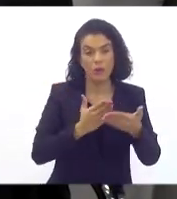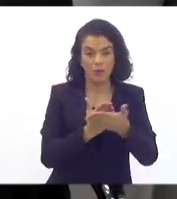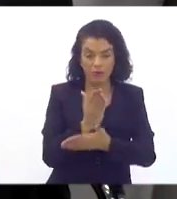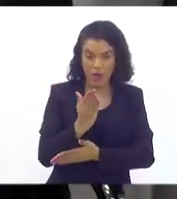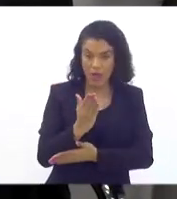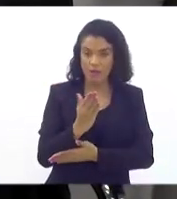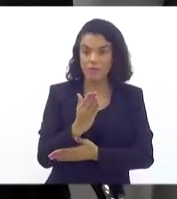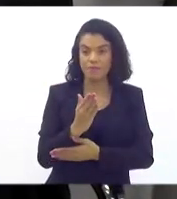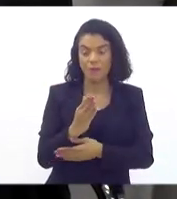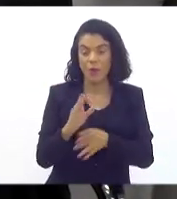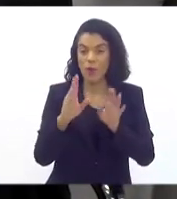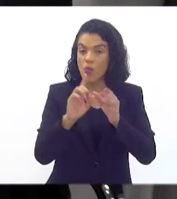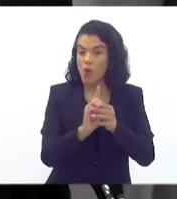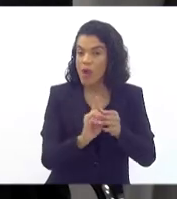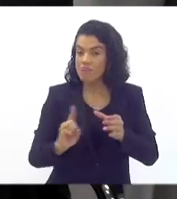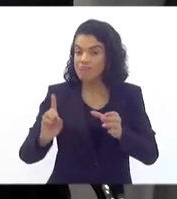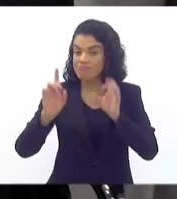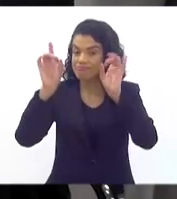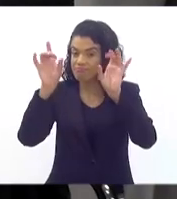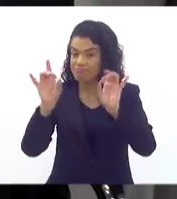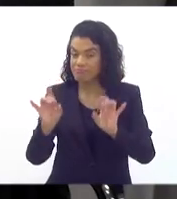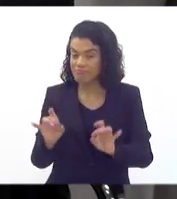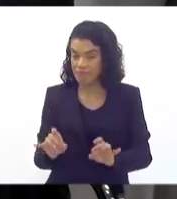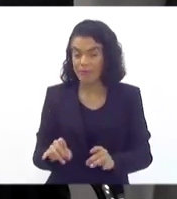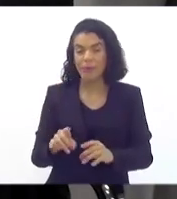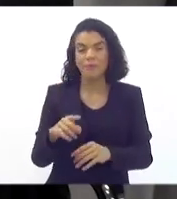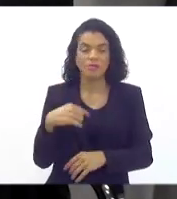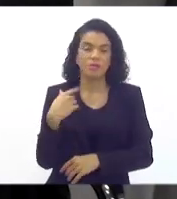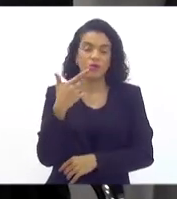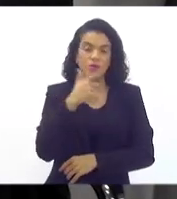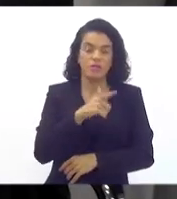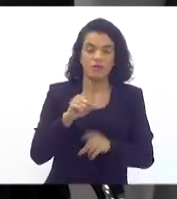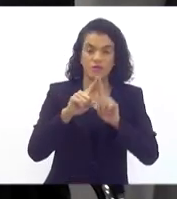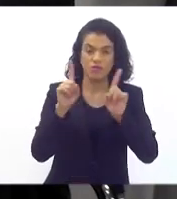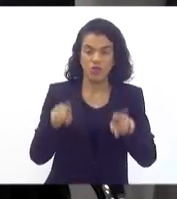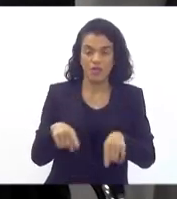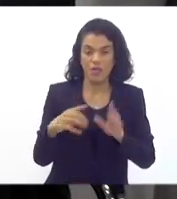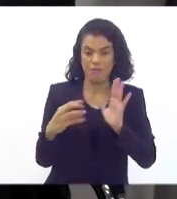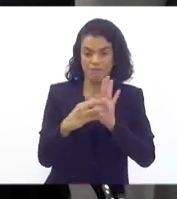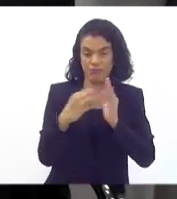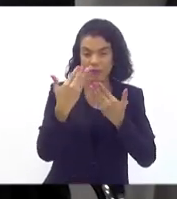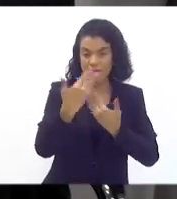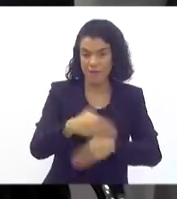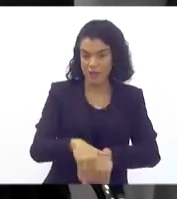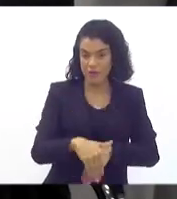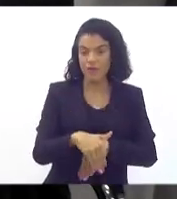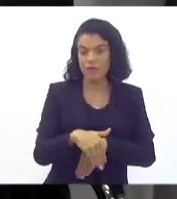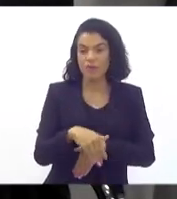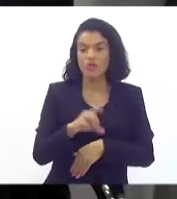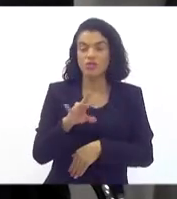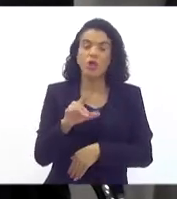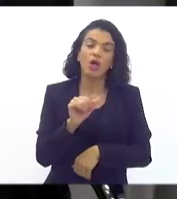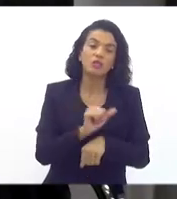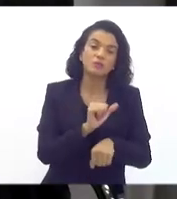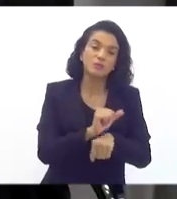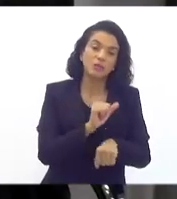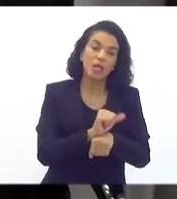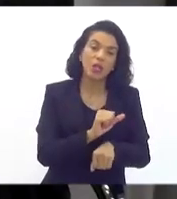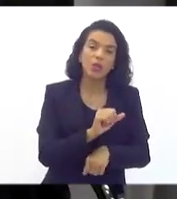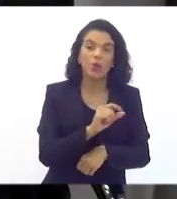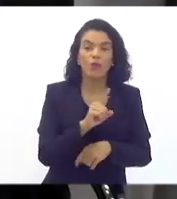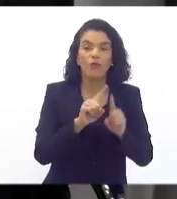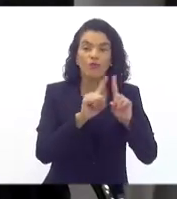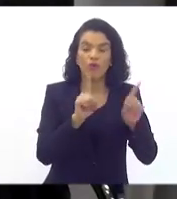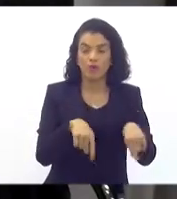mediante uma excepcionalidade para que a gente possa ter funcionários efetivos e não fica nessa dependência só de carros nomeados